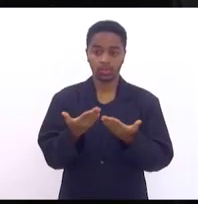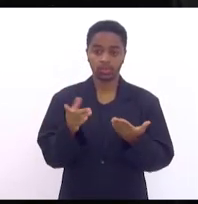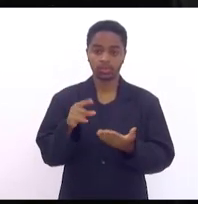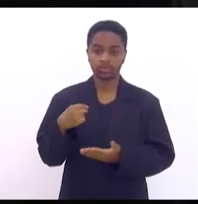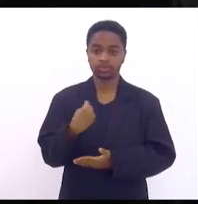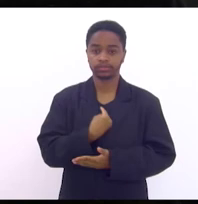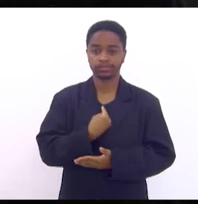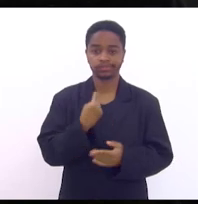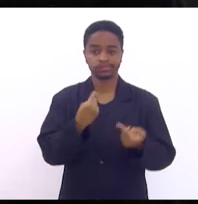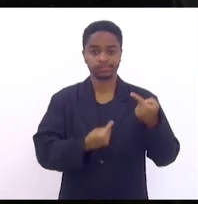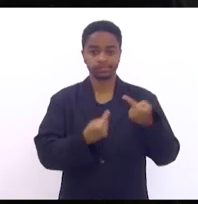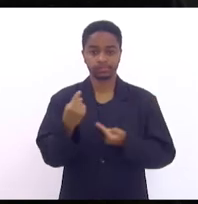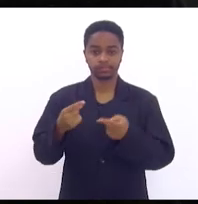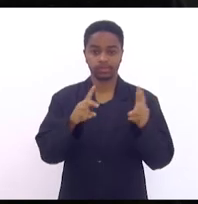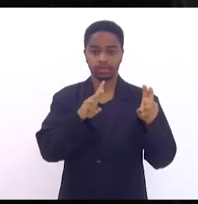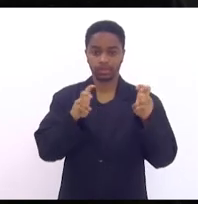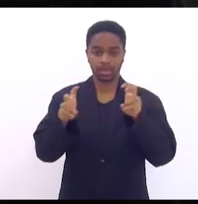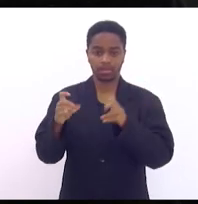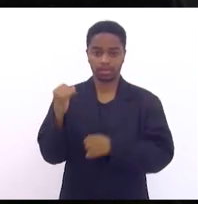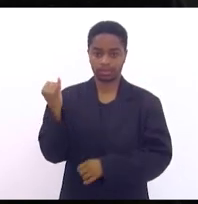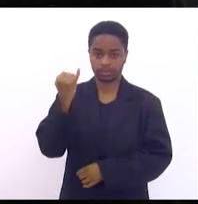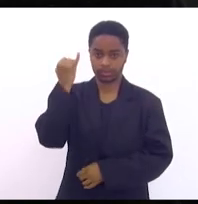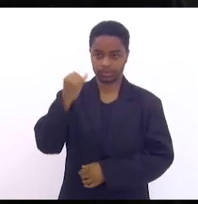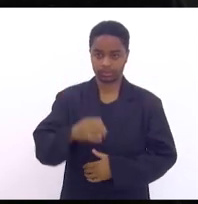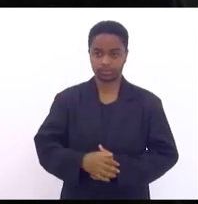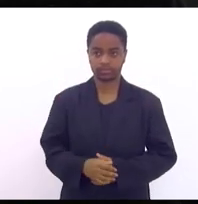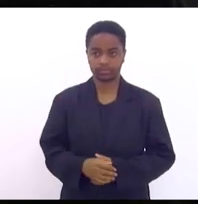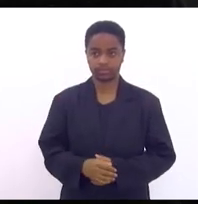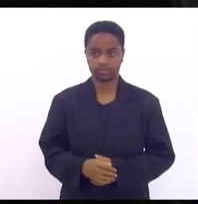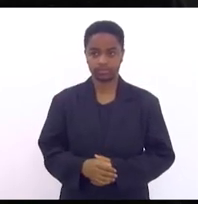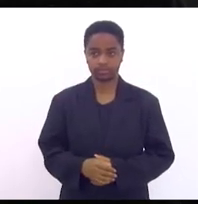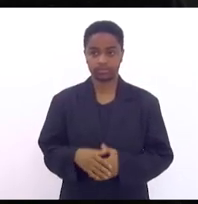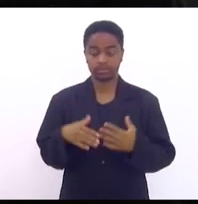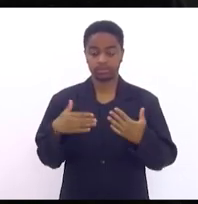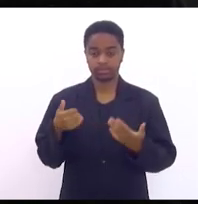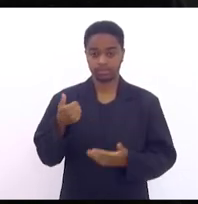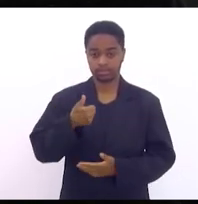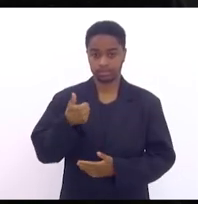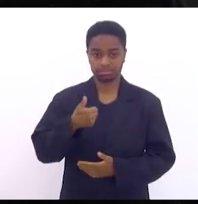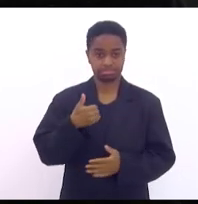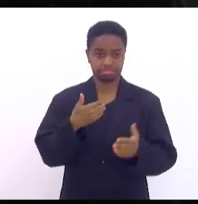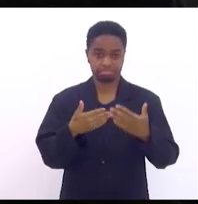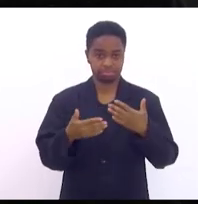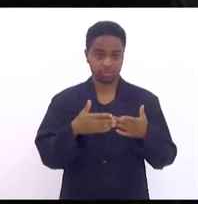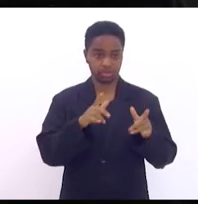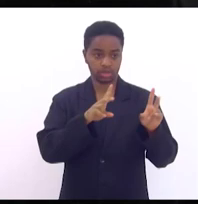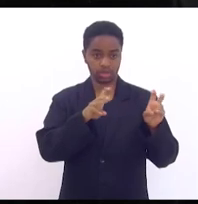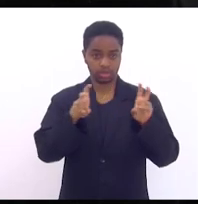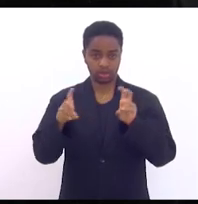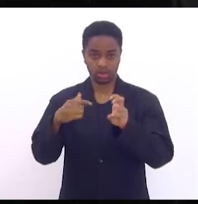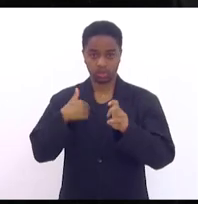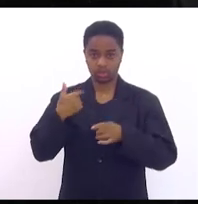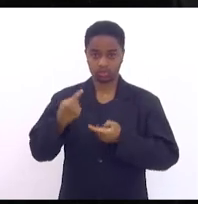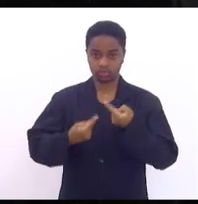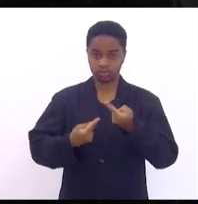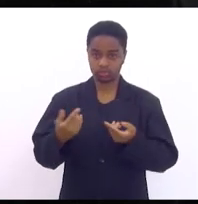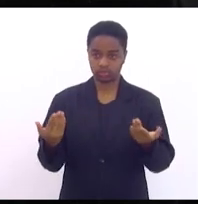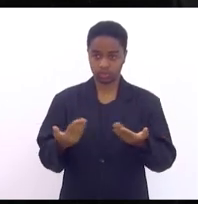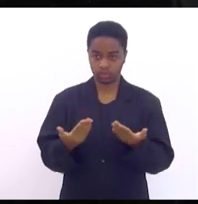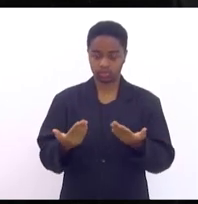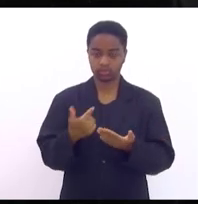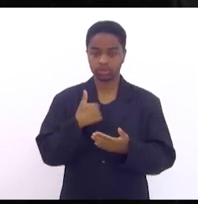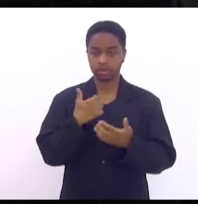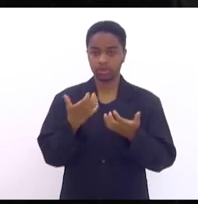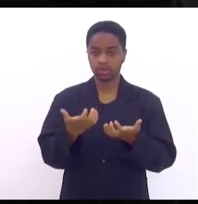debruça sobre temas importantes. De antemão, independente do mérito da questão que vou discutir aqui,